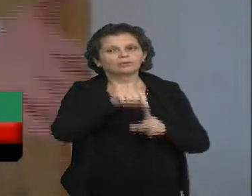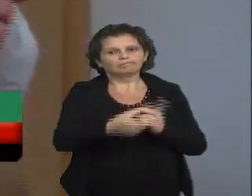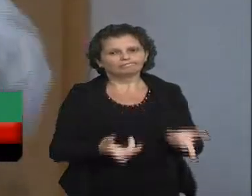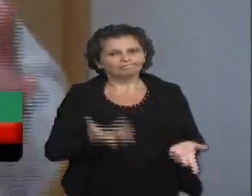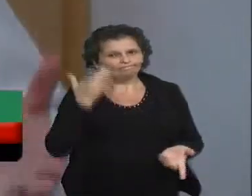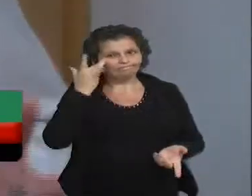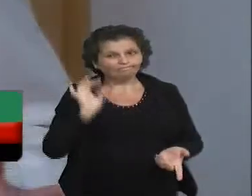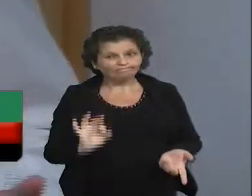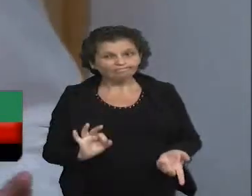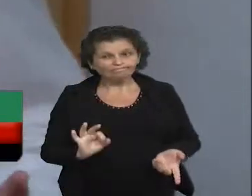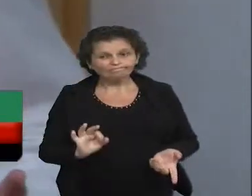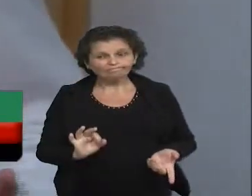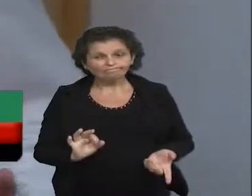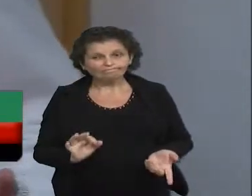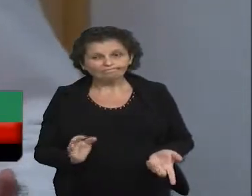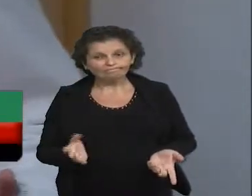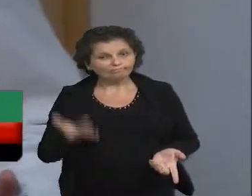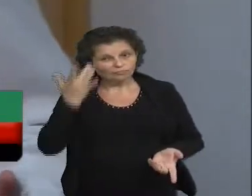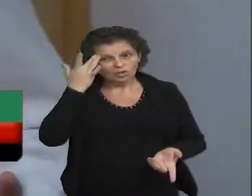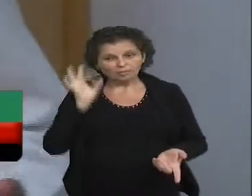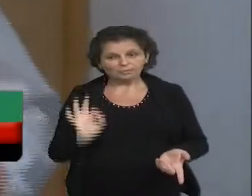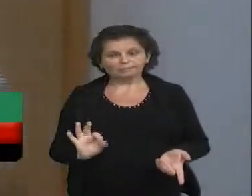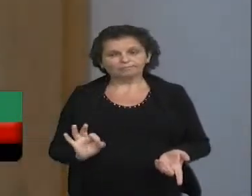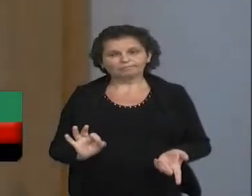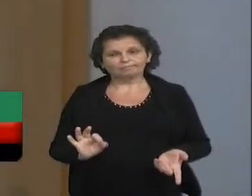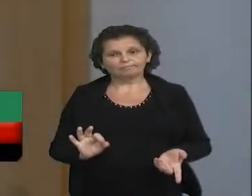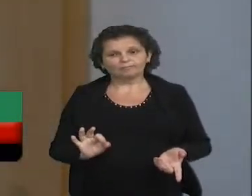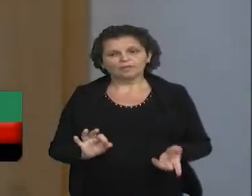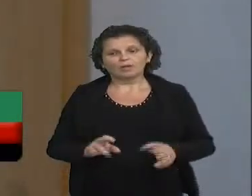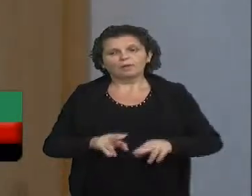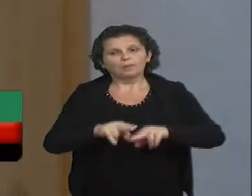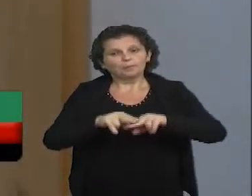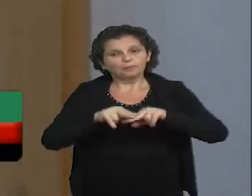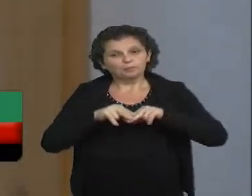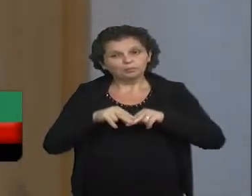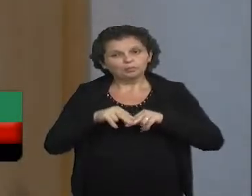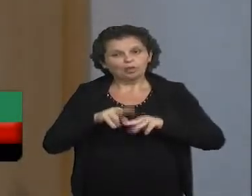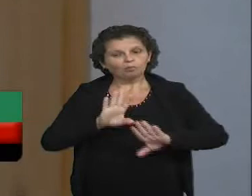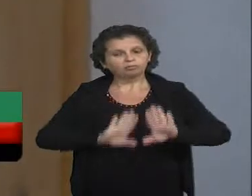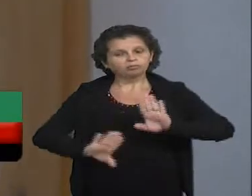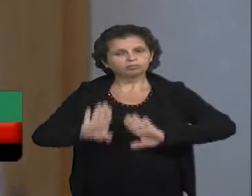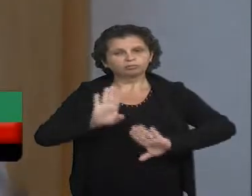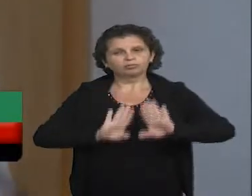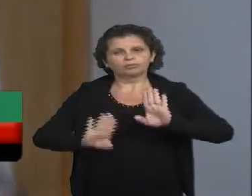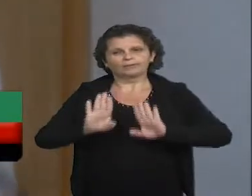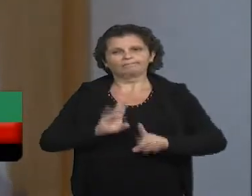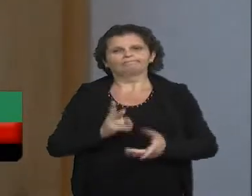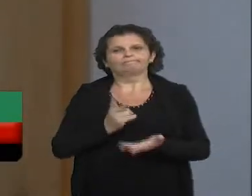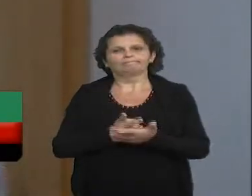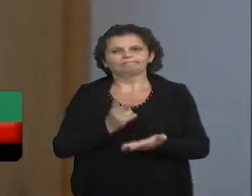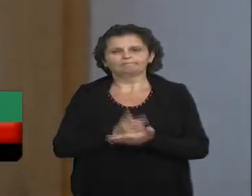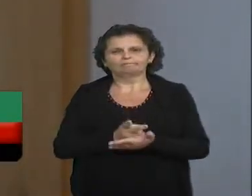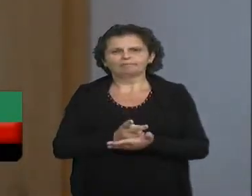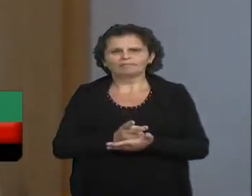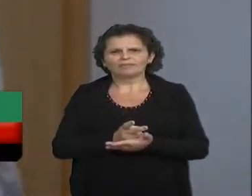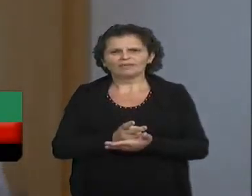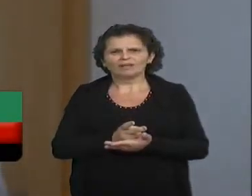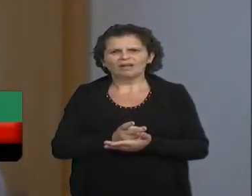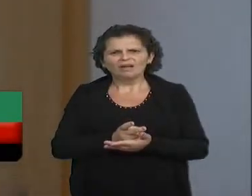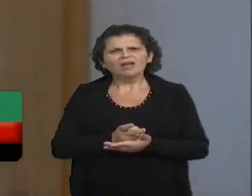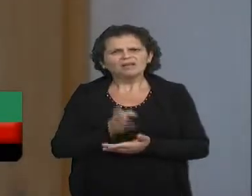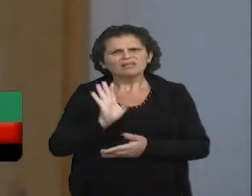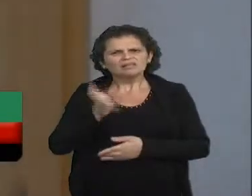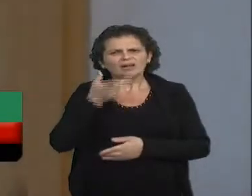gente não sabe o que pode acontecer lá dentro. Então, a gente tem que tomar muito cuidado com isso. E eu até falei isso aqui,